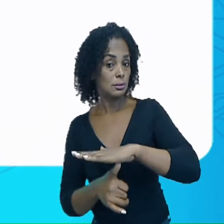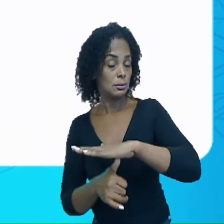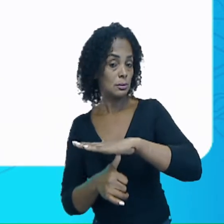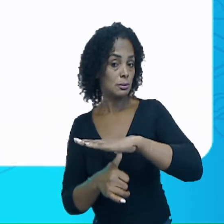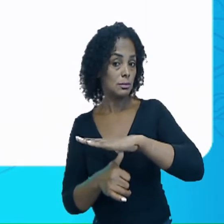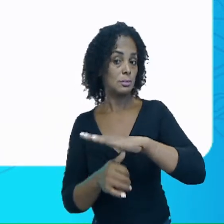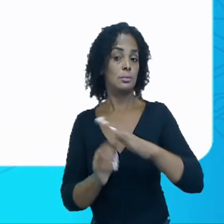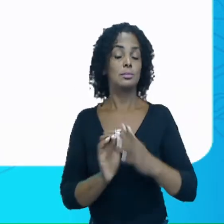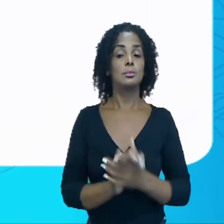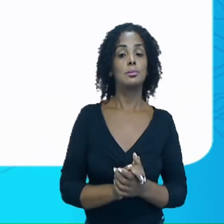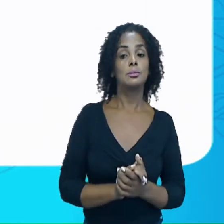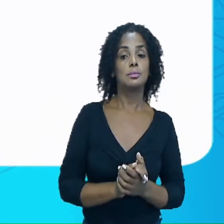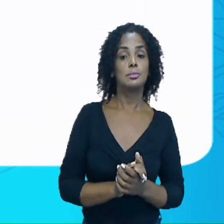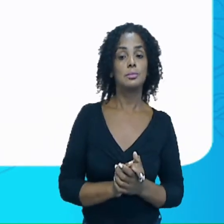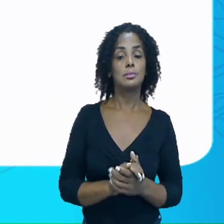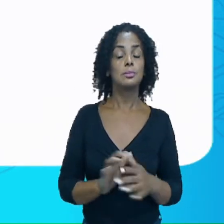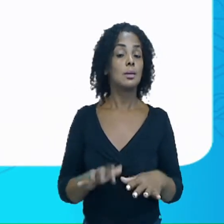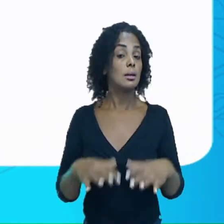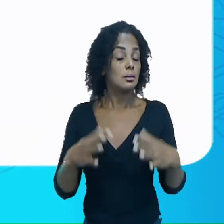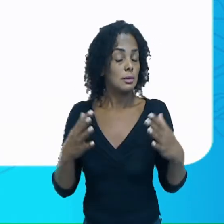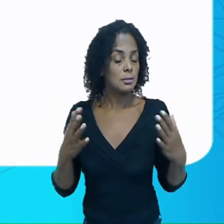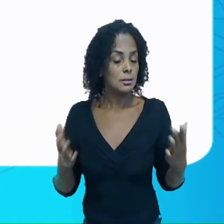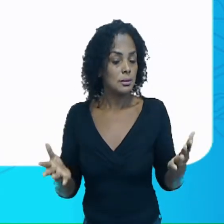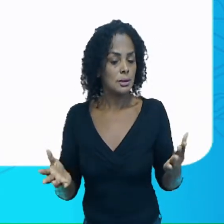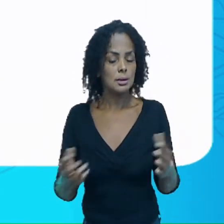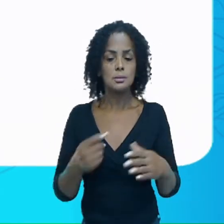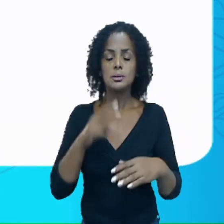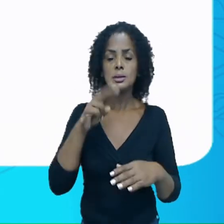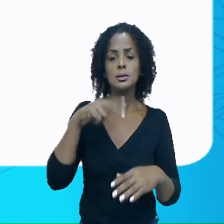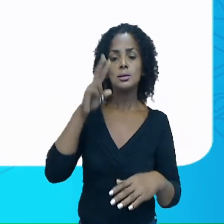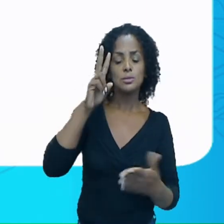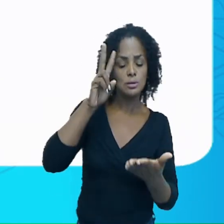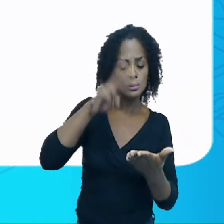o denominador. Dessa forma, nós leríamos